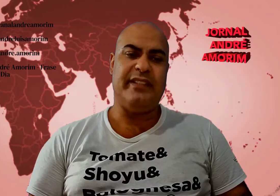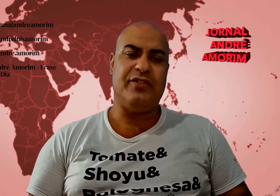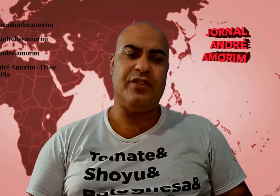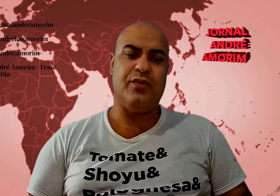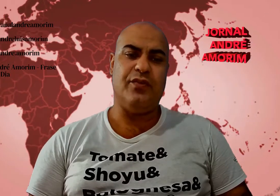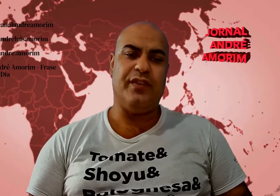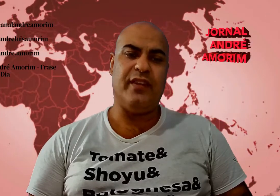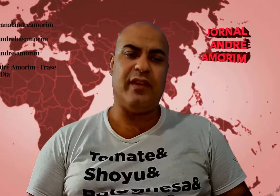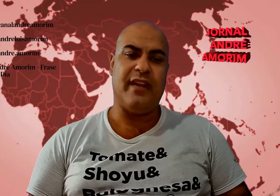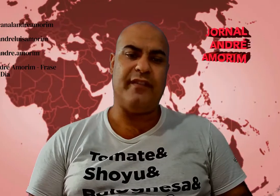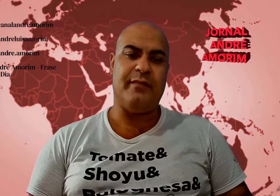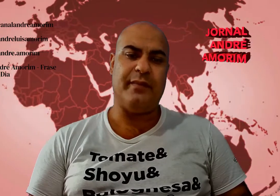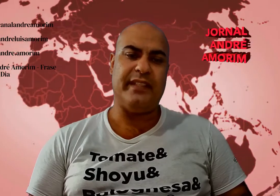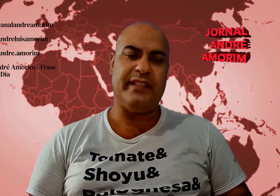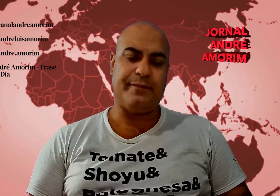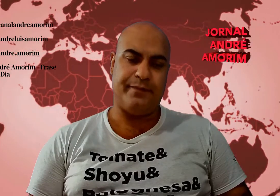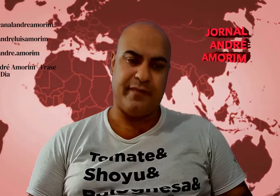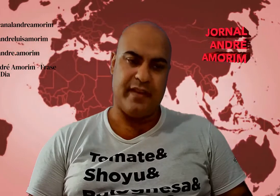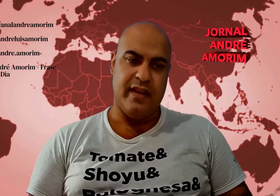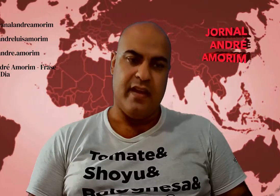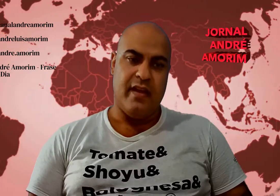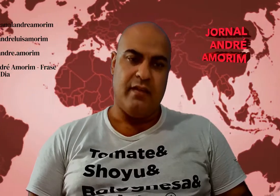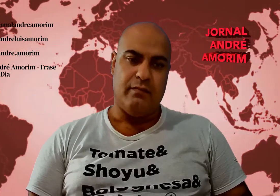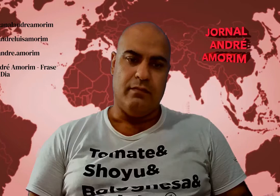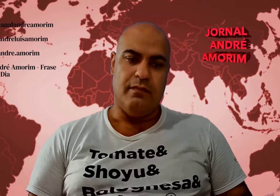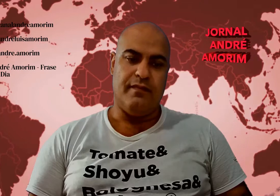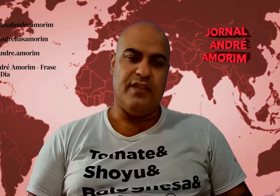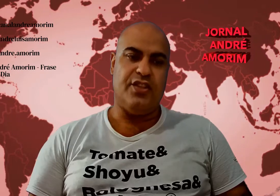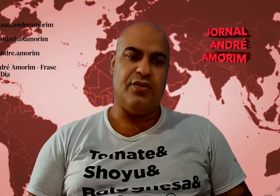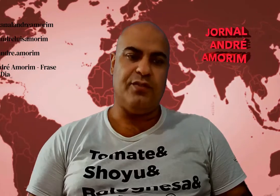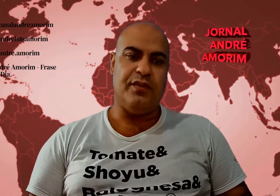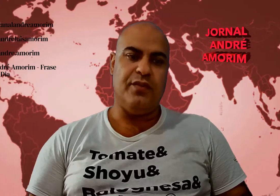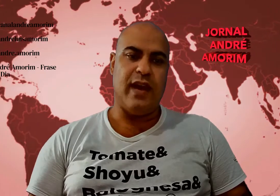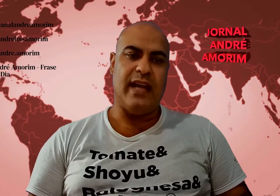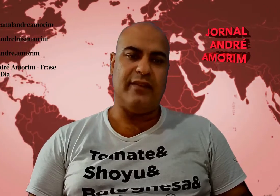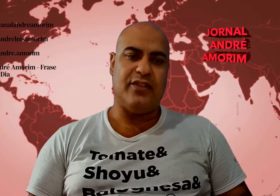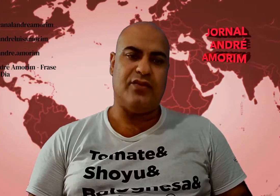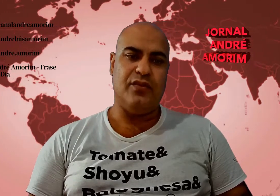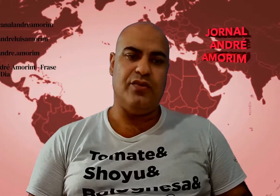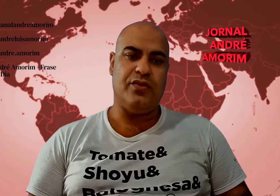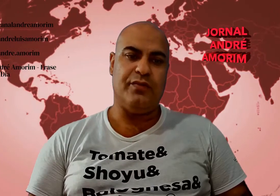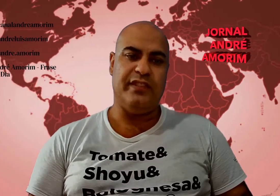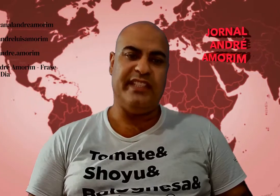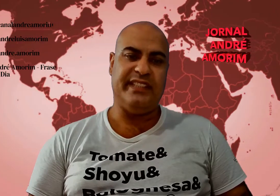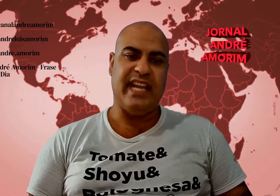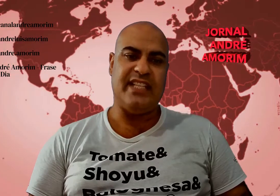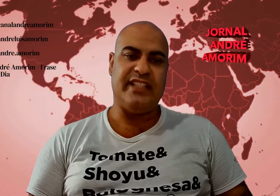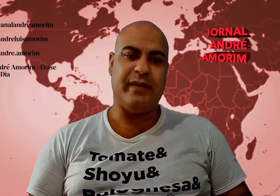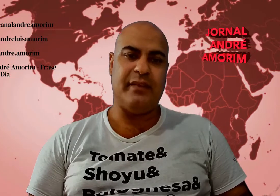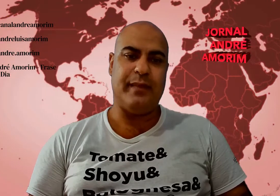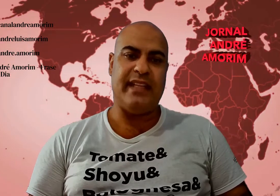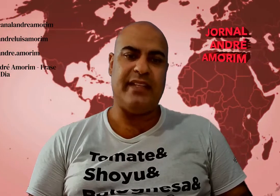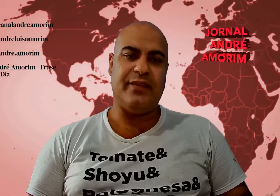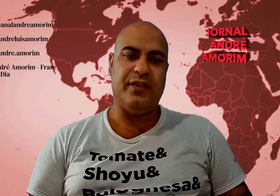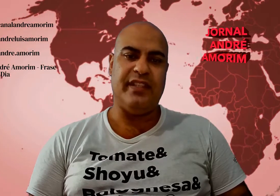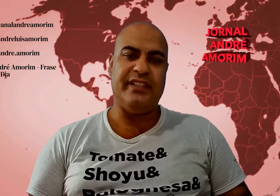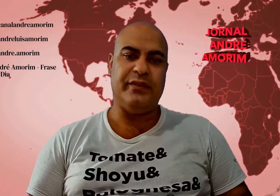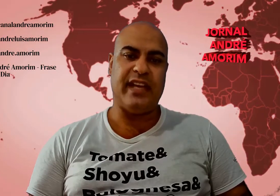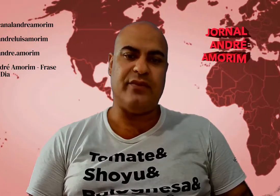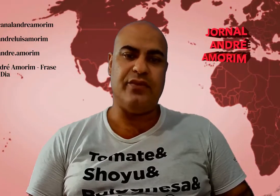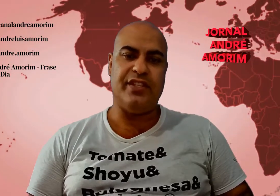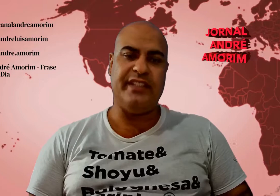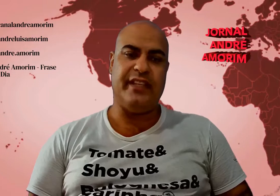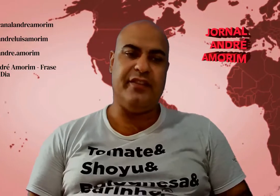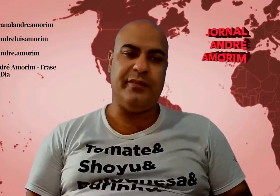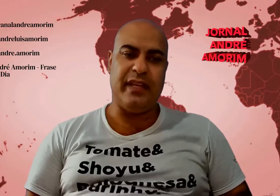tem participação de nenhum governo, afirma a empresa. De 2004 a julho de 2017, a Smartmatic